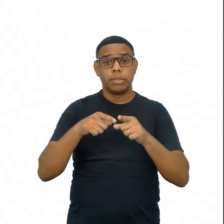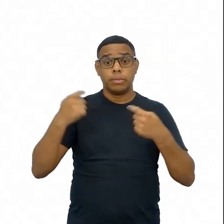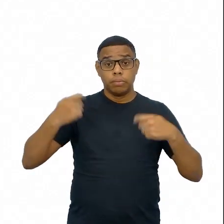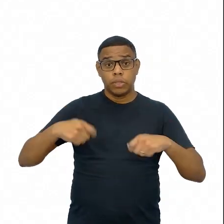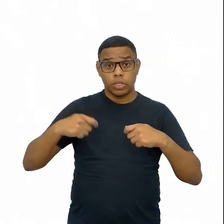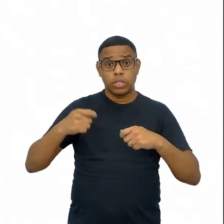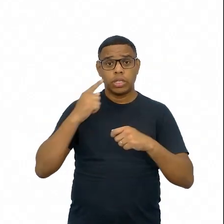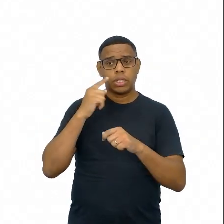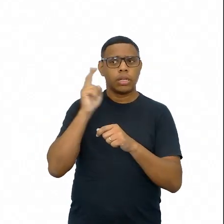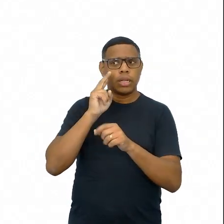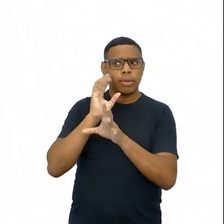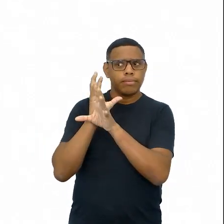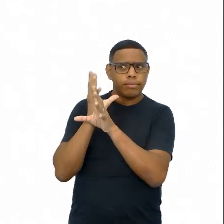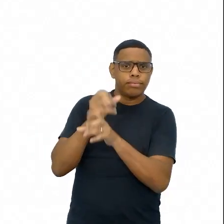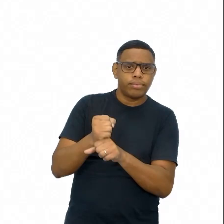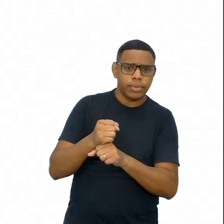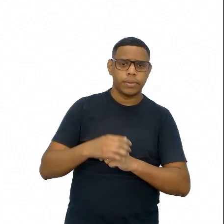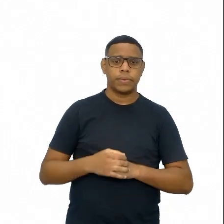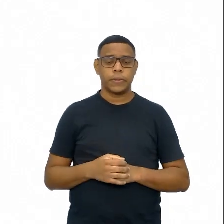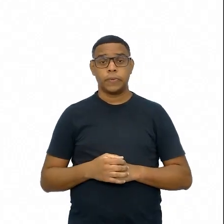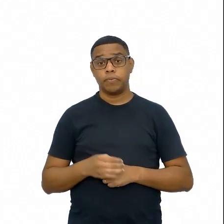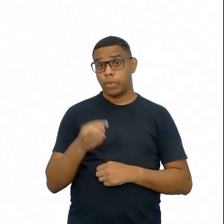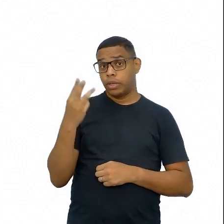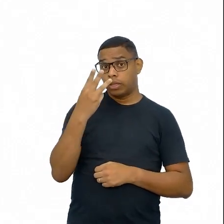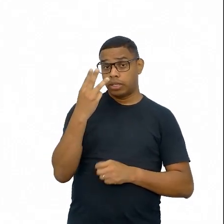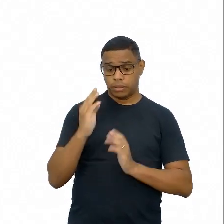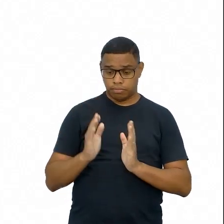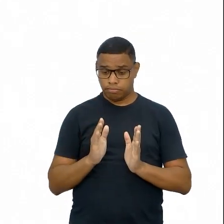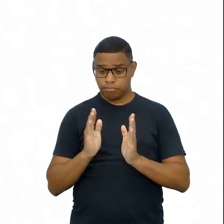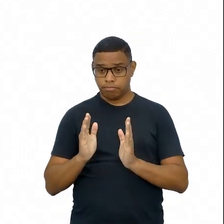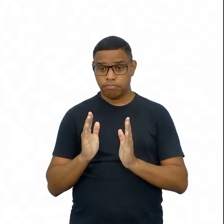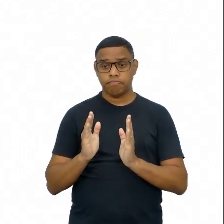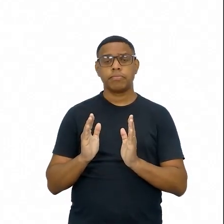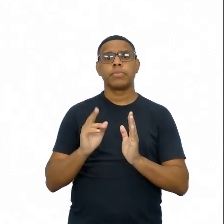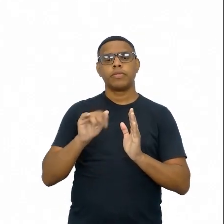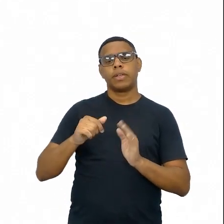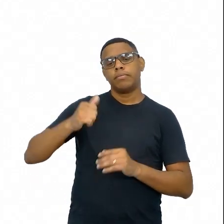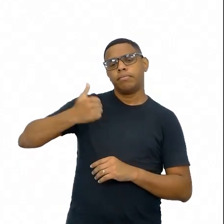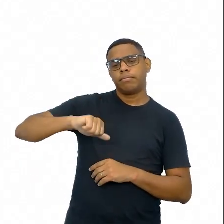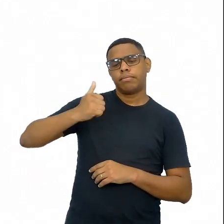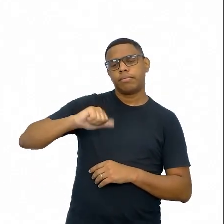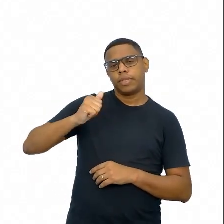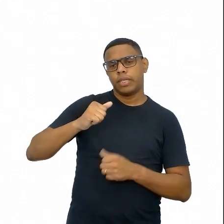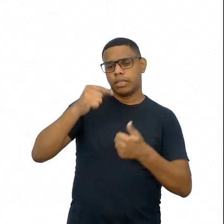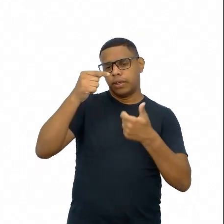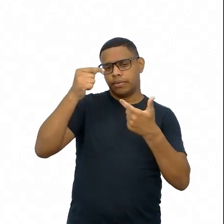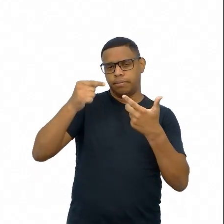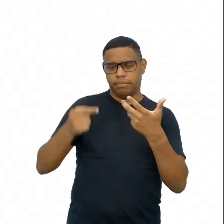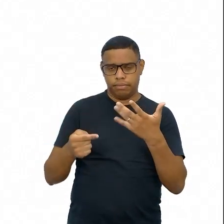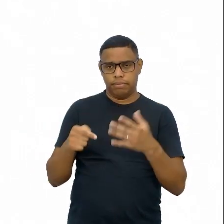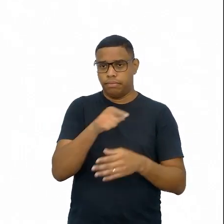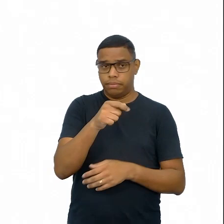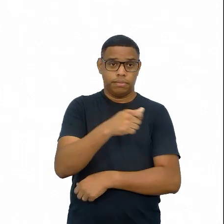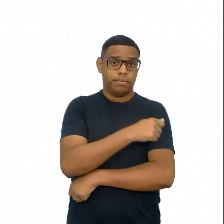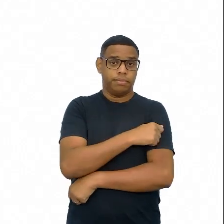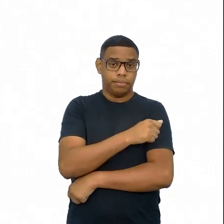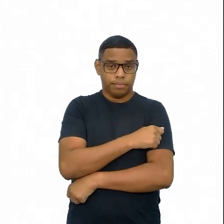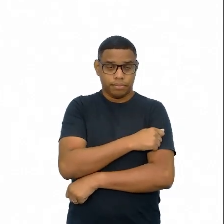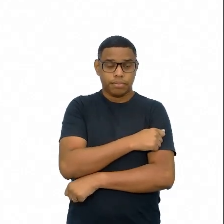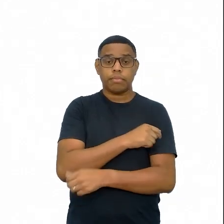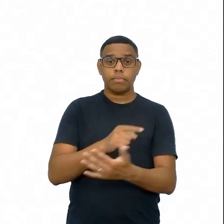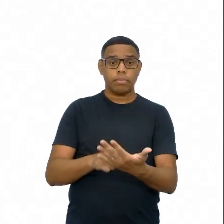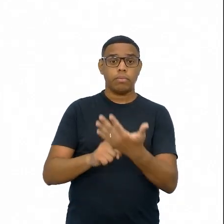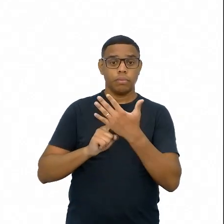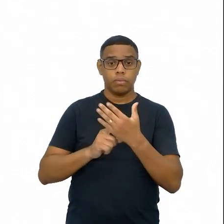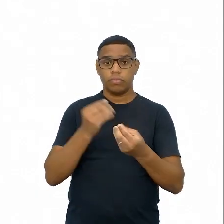precisam ser retomadas. No terceiro momento, faremos a análise dos itens que os estudantes